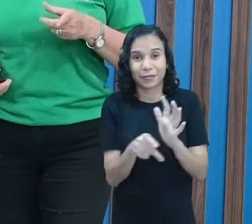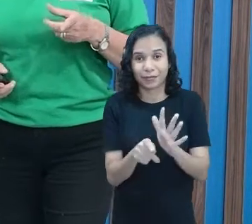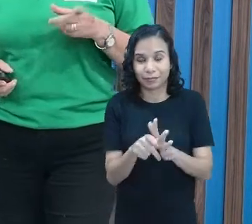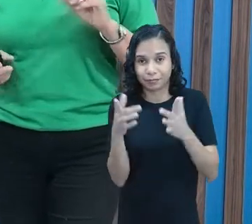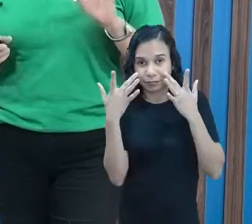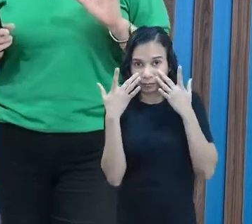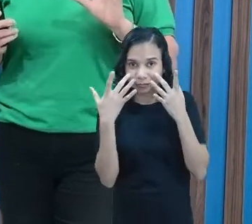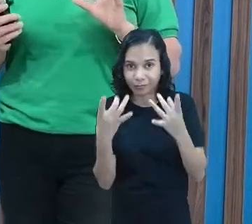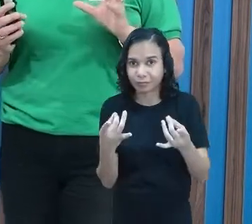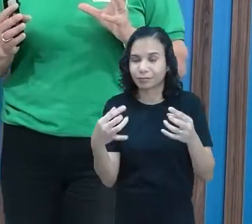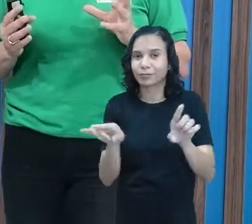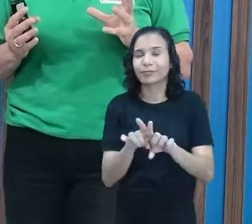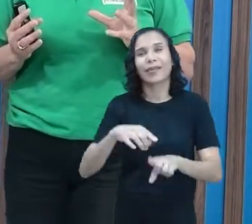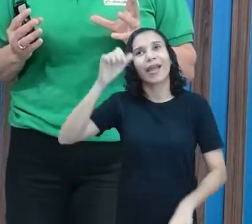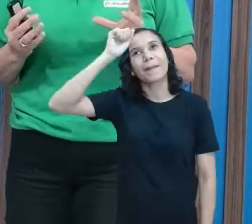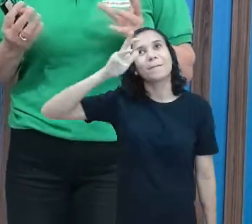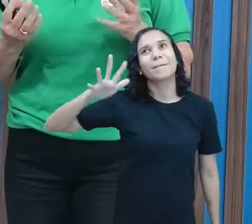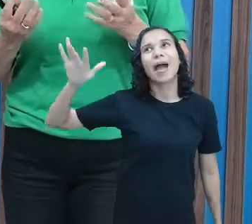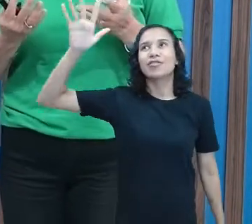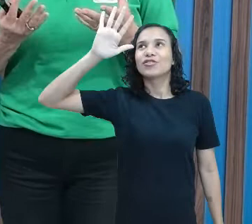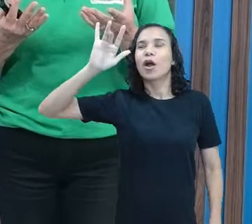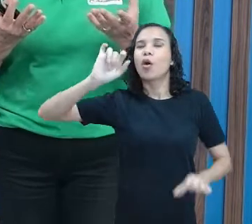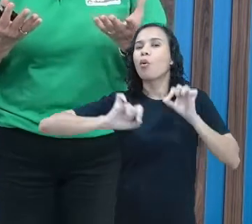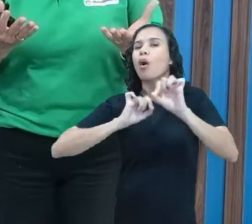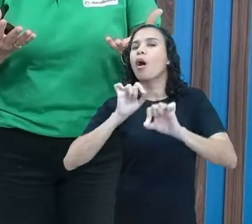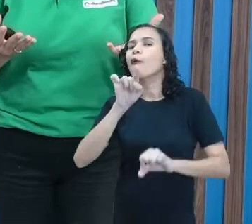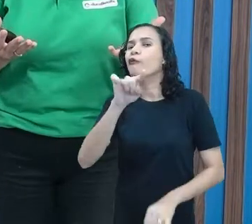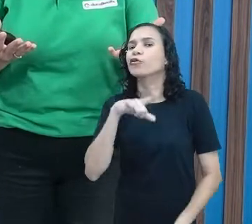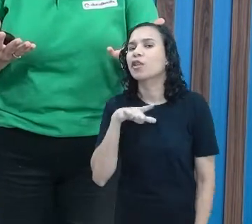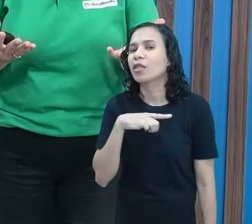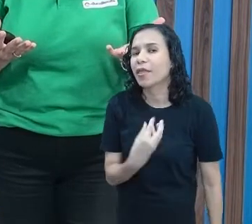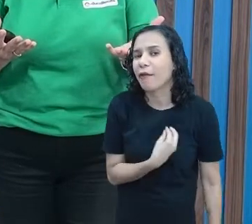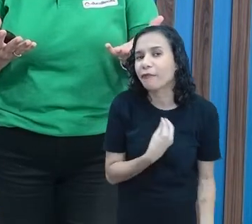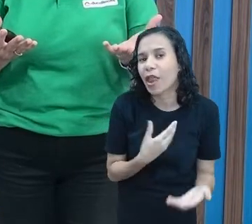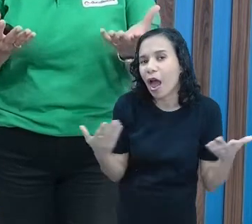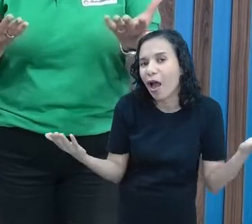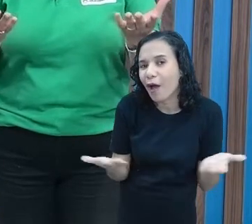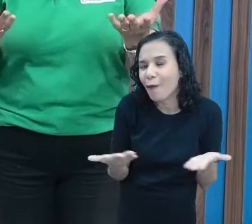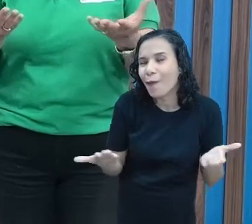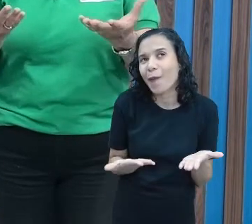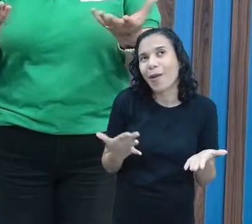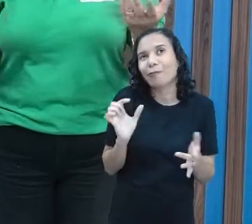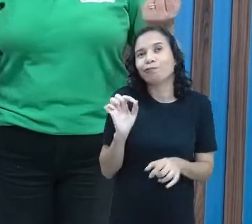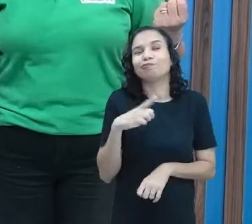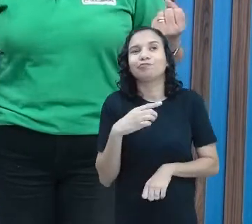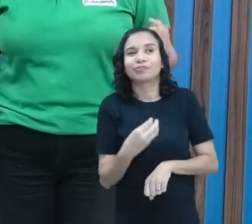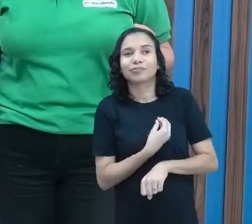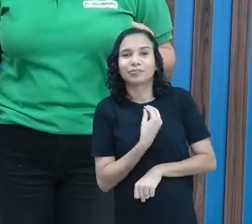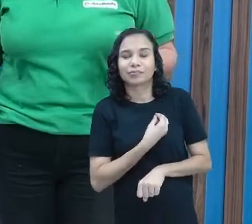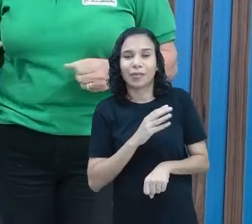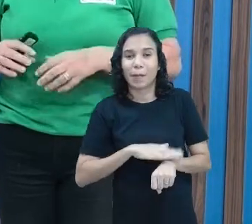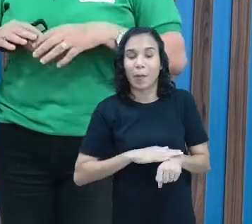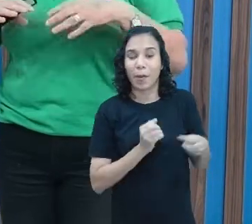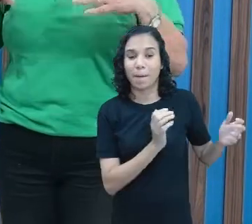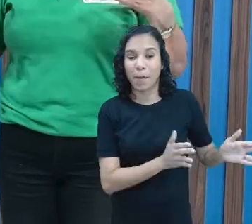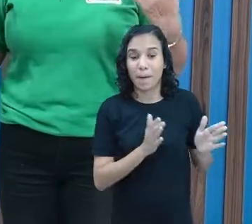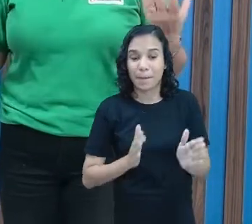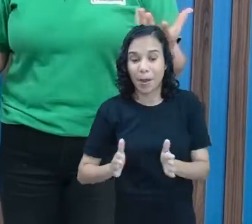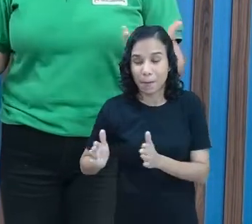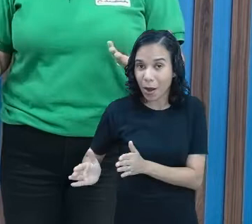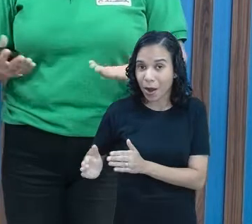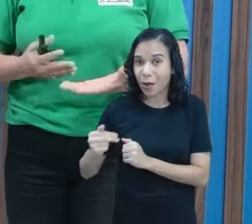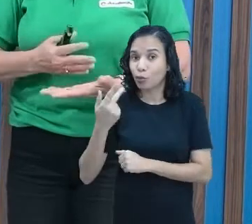fiquem atentos e fiquem imaginando também que fase vocês estão nesse momento, que fase da vida vocês estão.